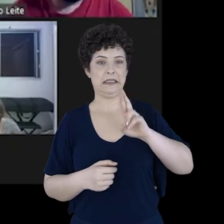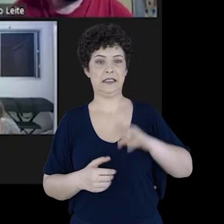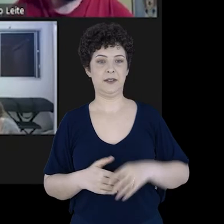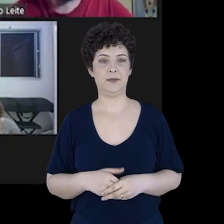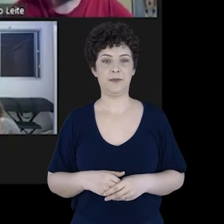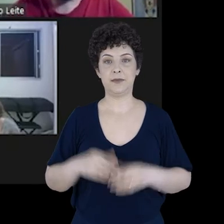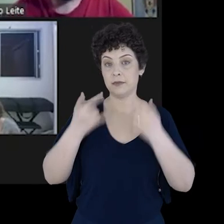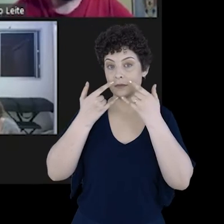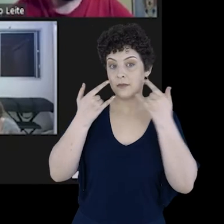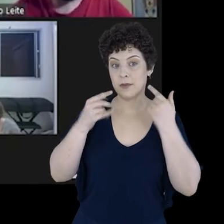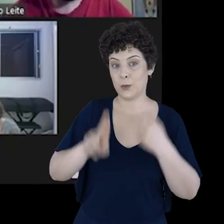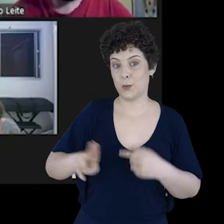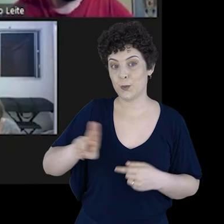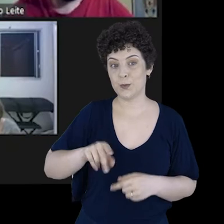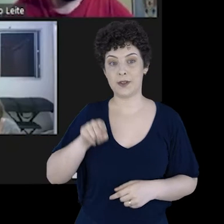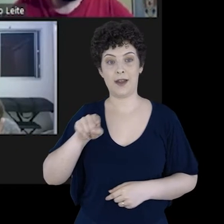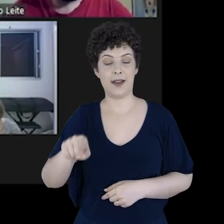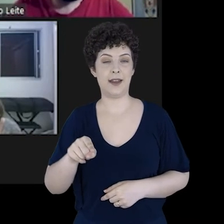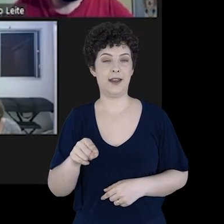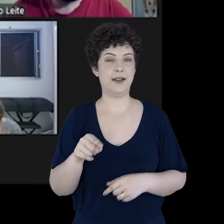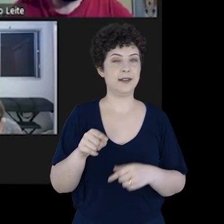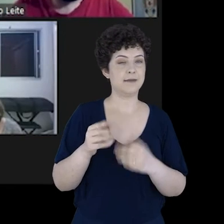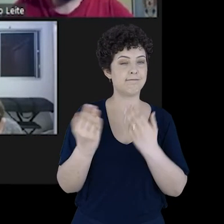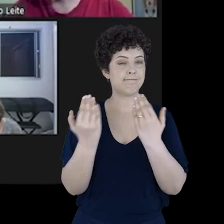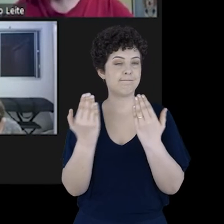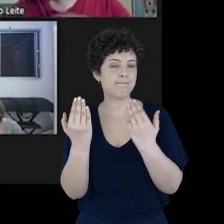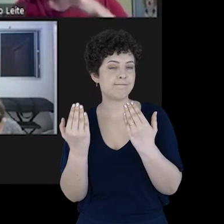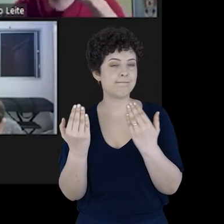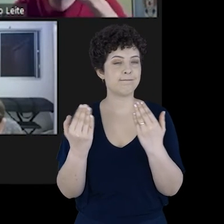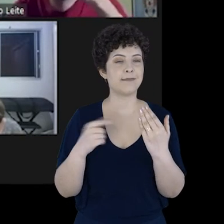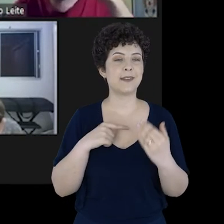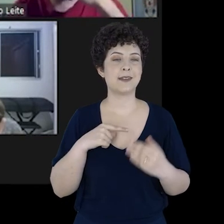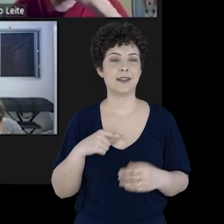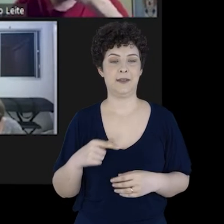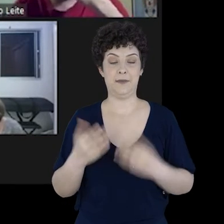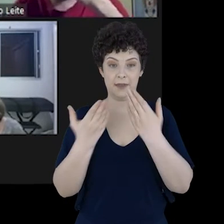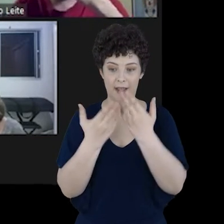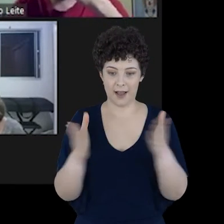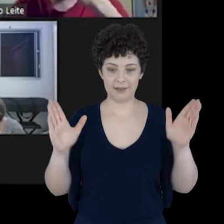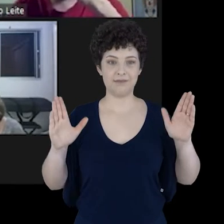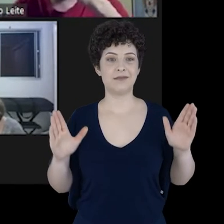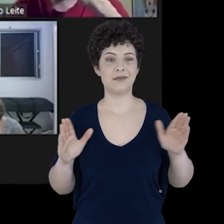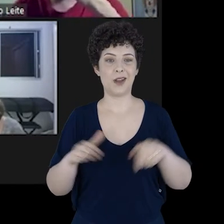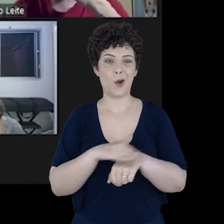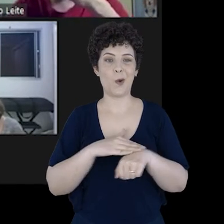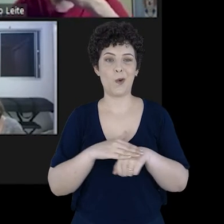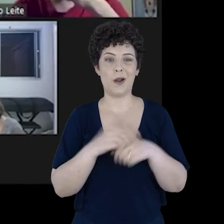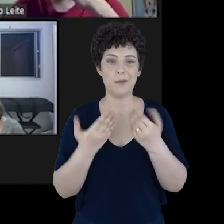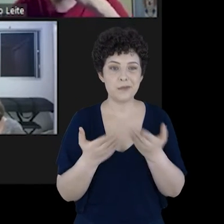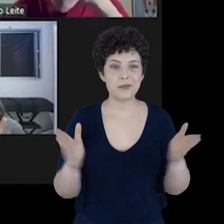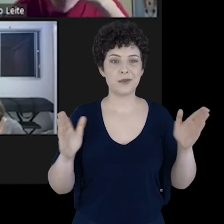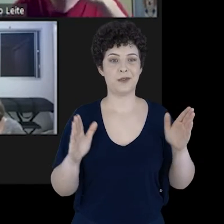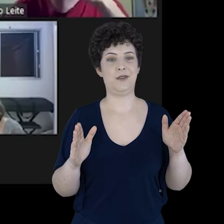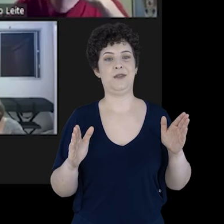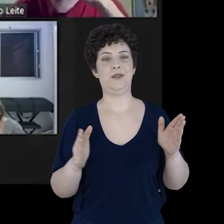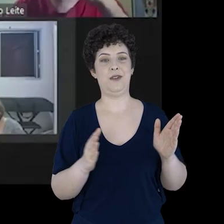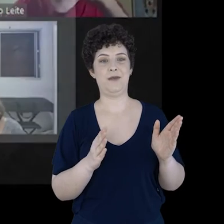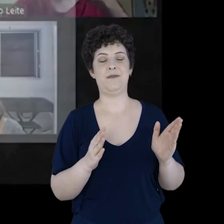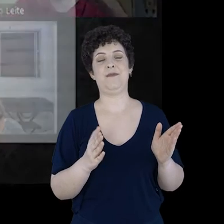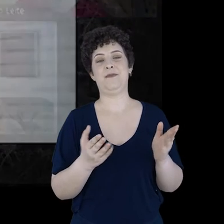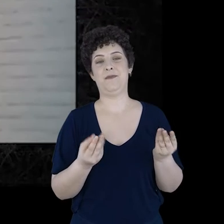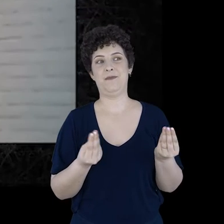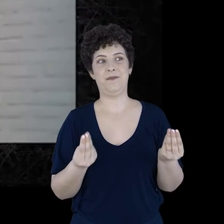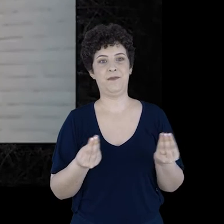né? Que eles usam máscaras, eles estão disfarçados, eles estão... Diogo Spinelli. Quando você abre a conversa para falar com eles, você já vê